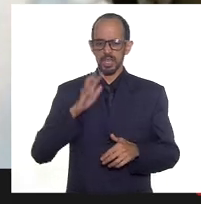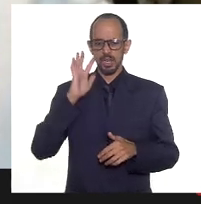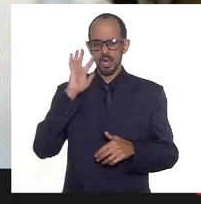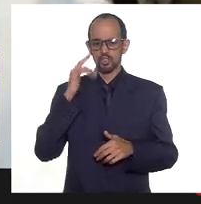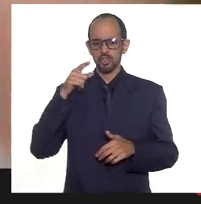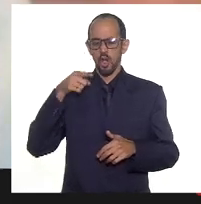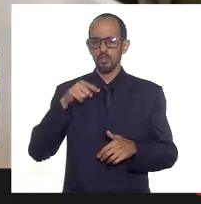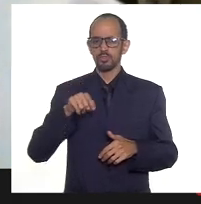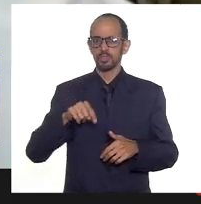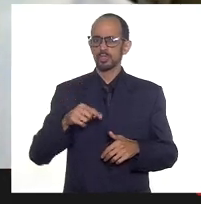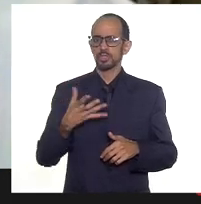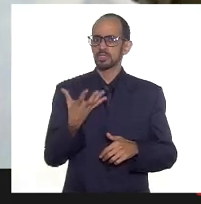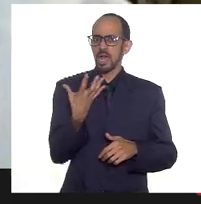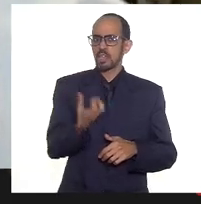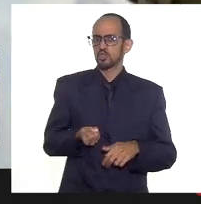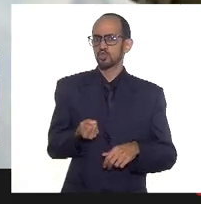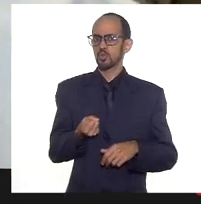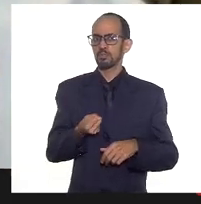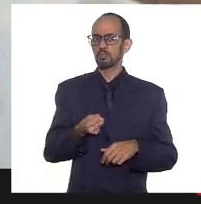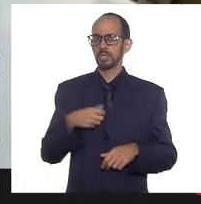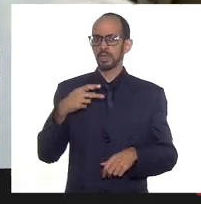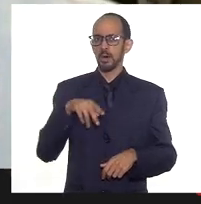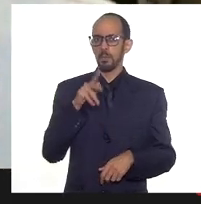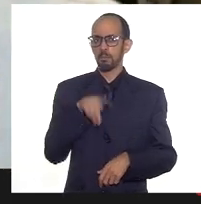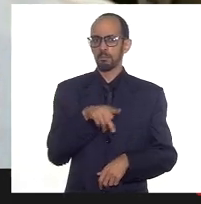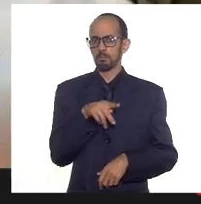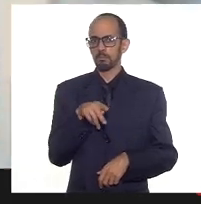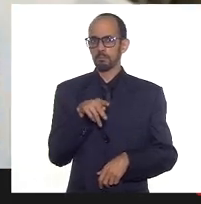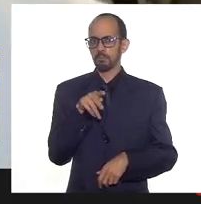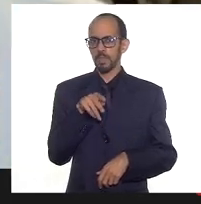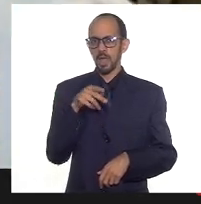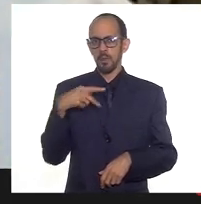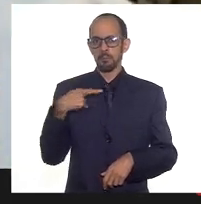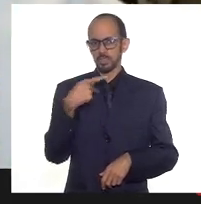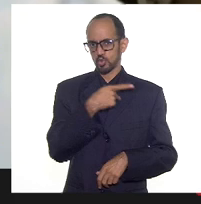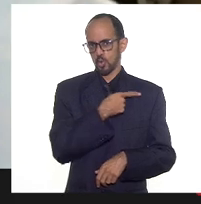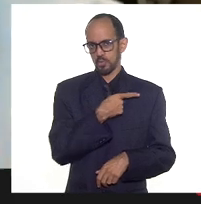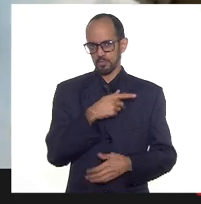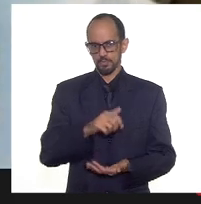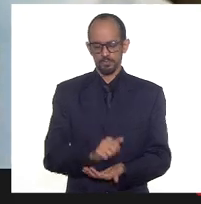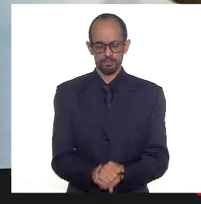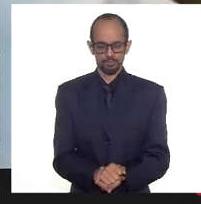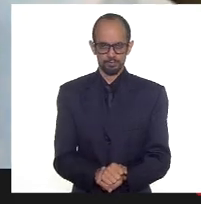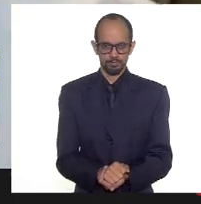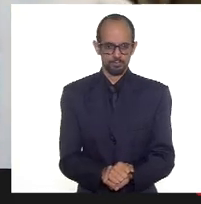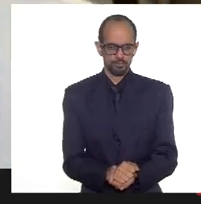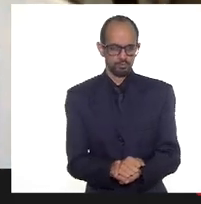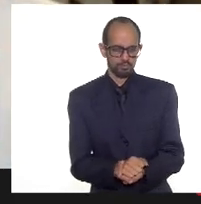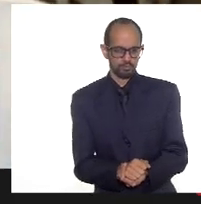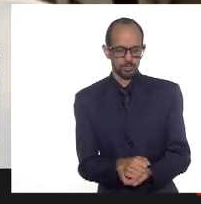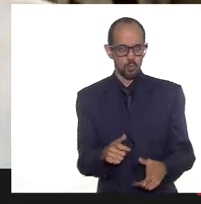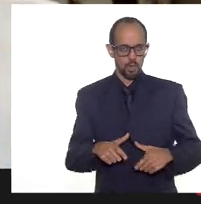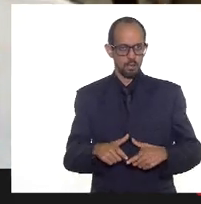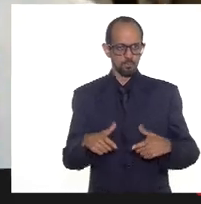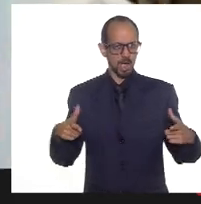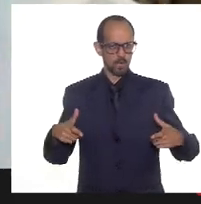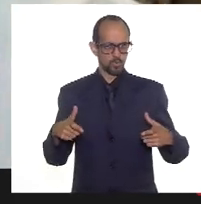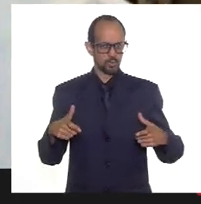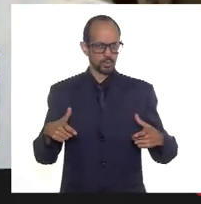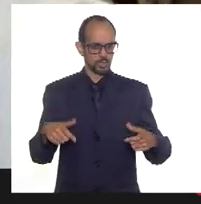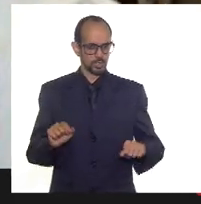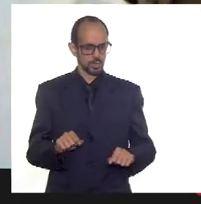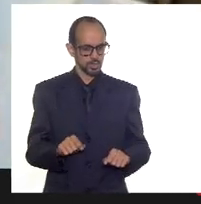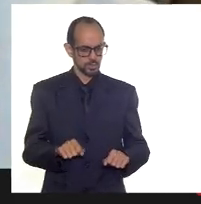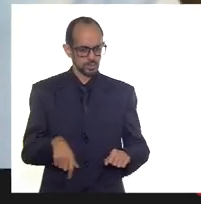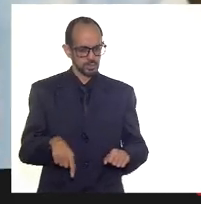intitular pastor, estuda um pouquinho de trecho da Bíblia, etc., e vira pastor. Como a maioria esmagadora se intitula pastor